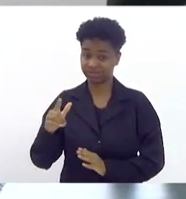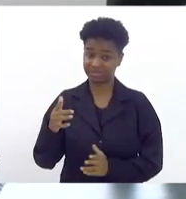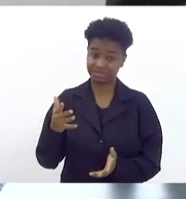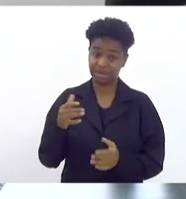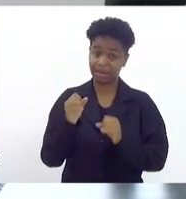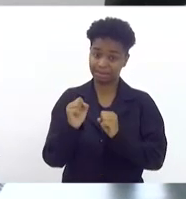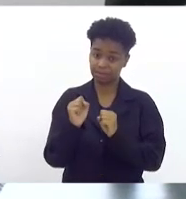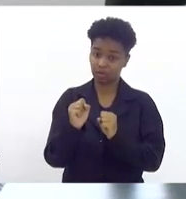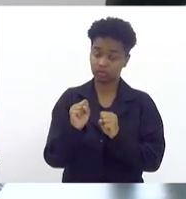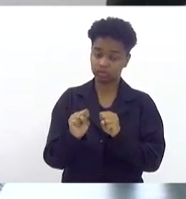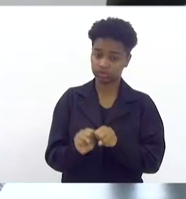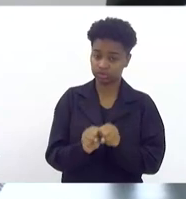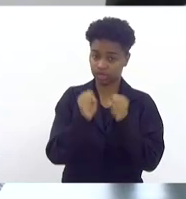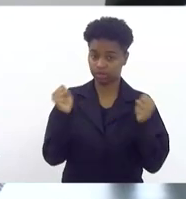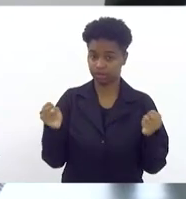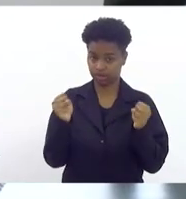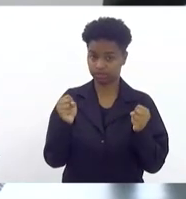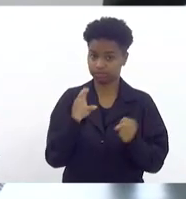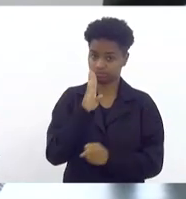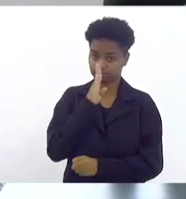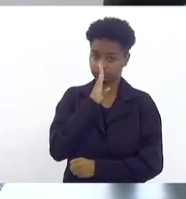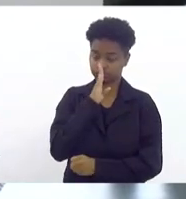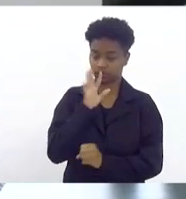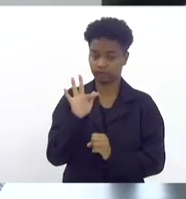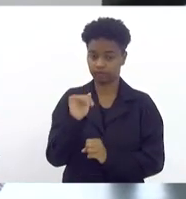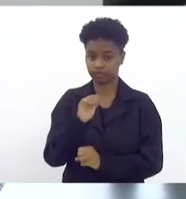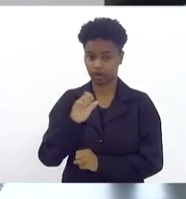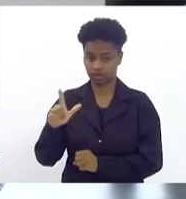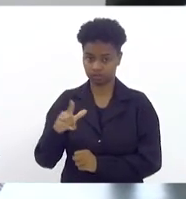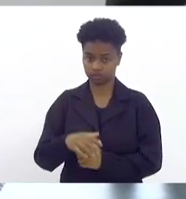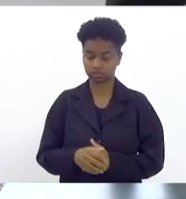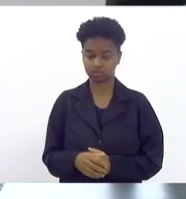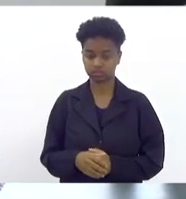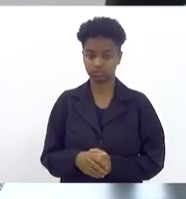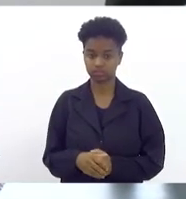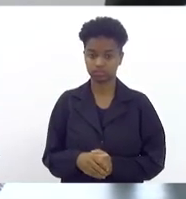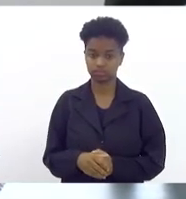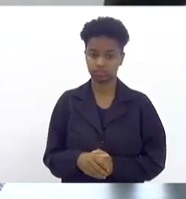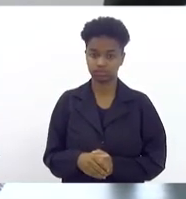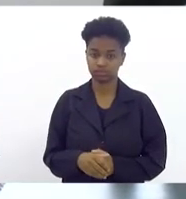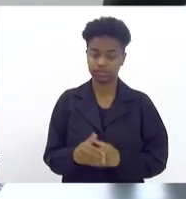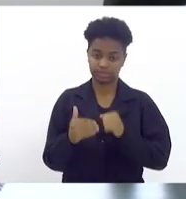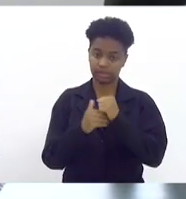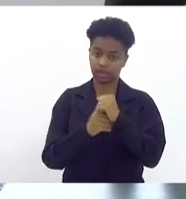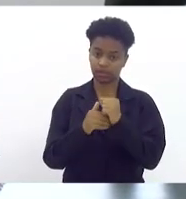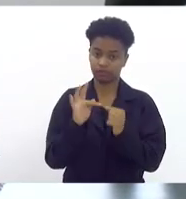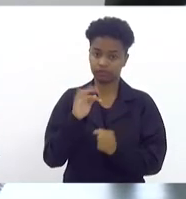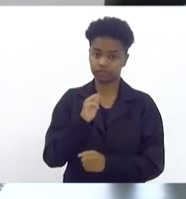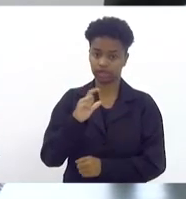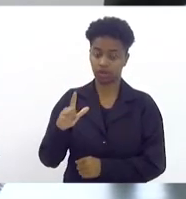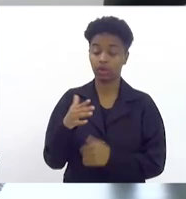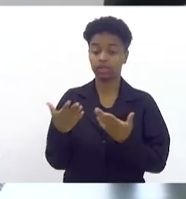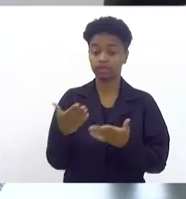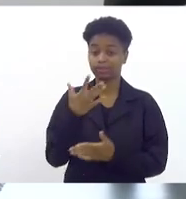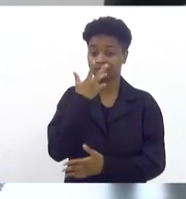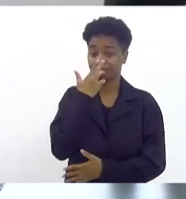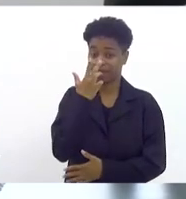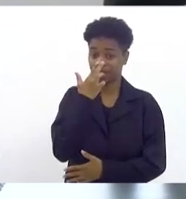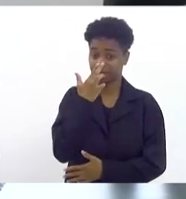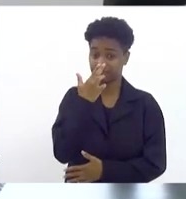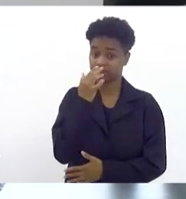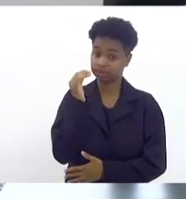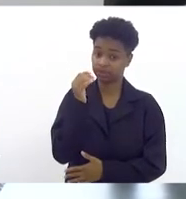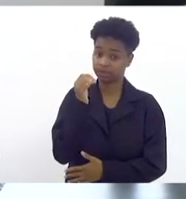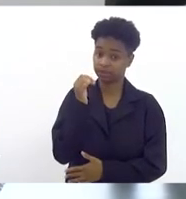pode quebrar o sigilo fiscal de entidades. Então, me parece prudente suprimir o